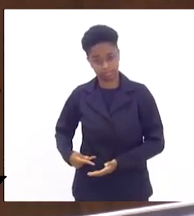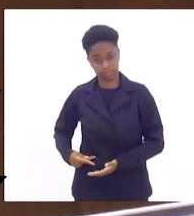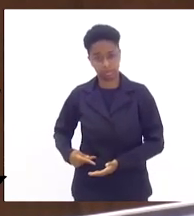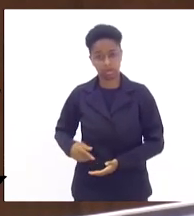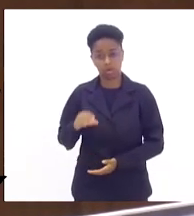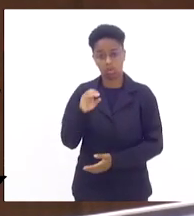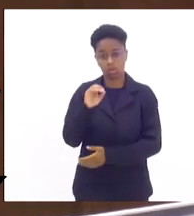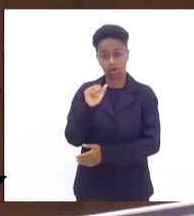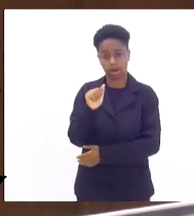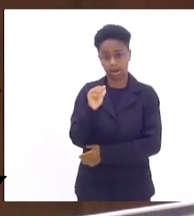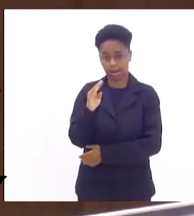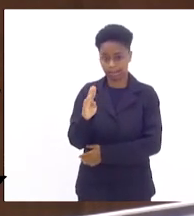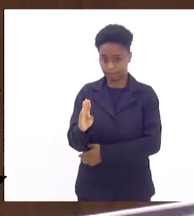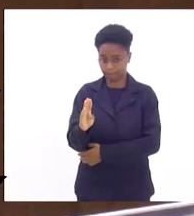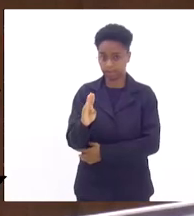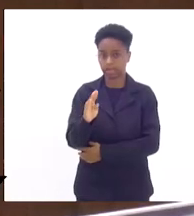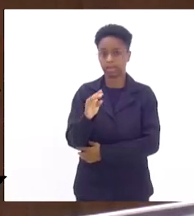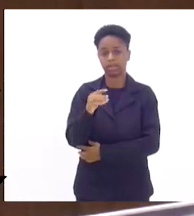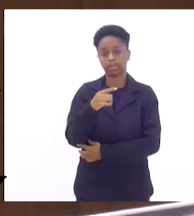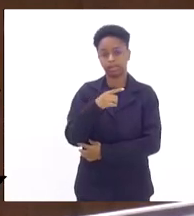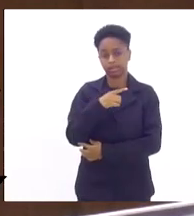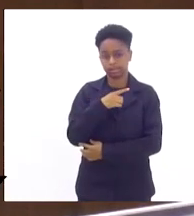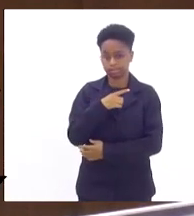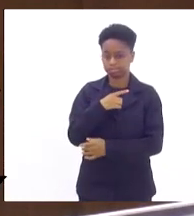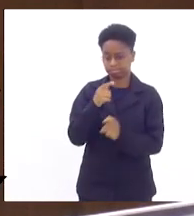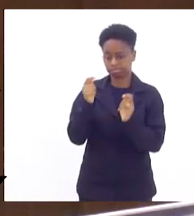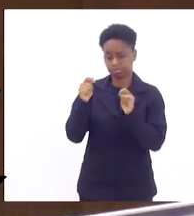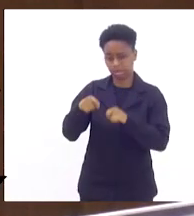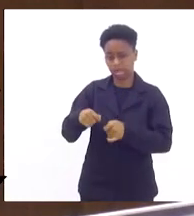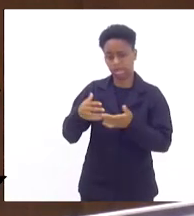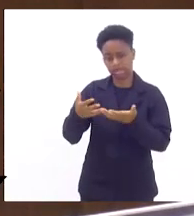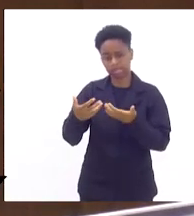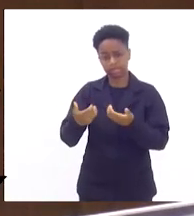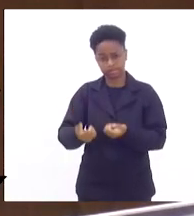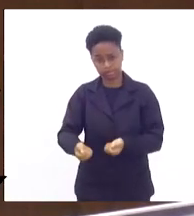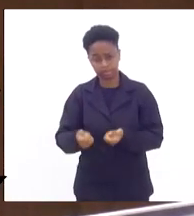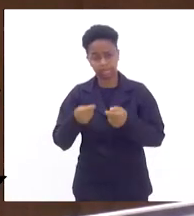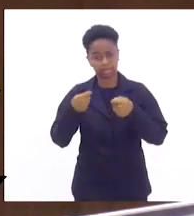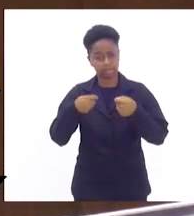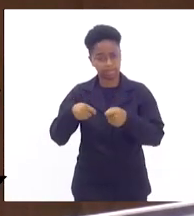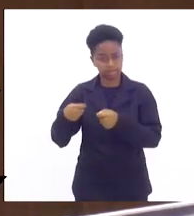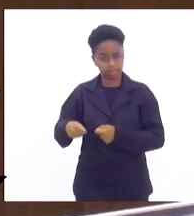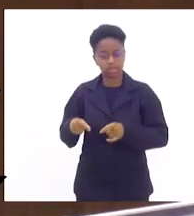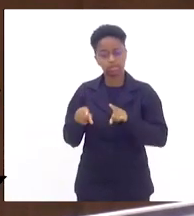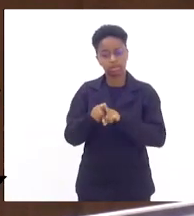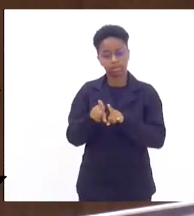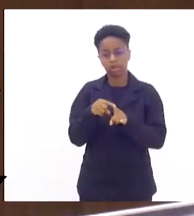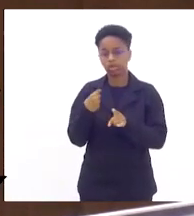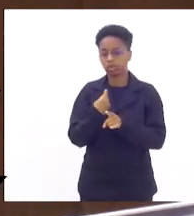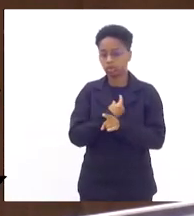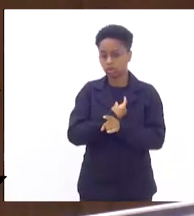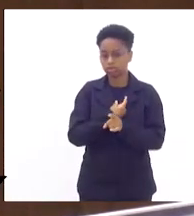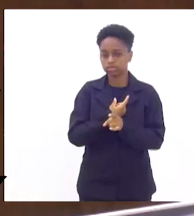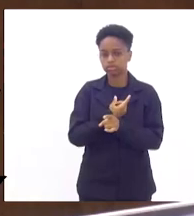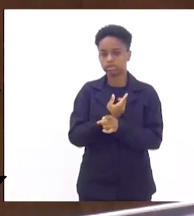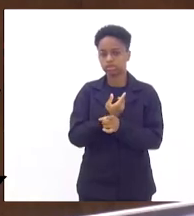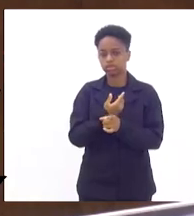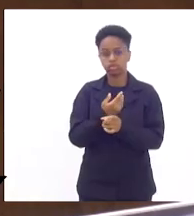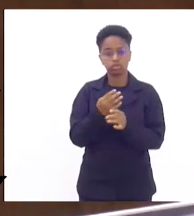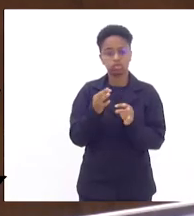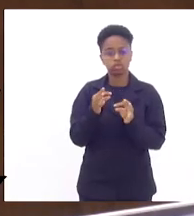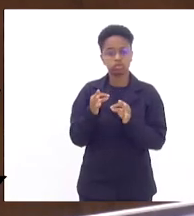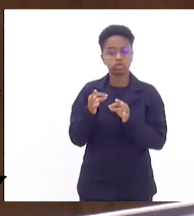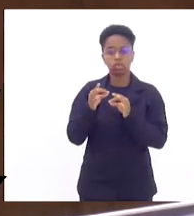Advogados do Brasil está em plenas condições para receber as demandas. Estamos participando de todas, se possível,